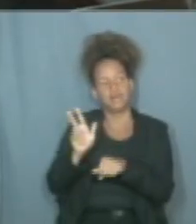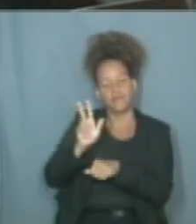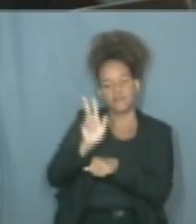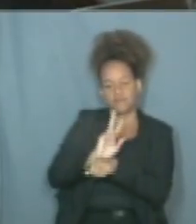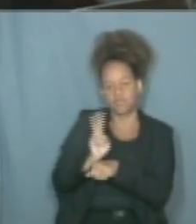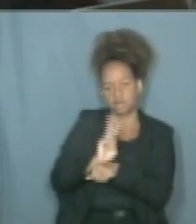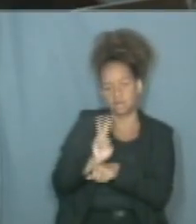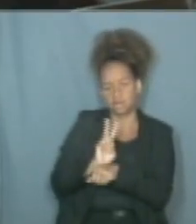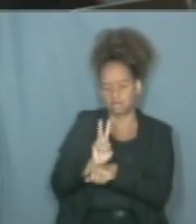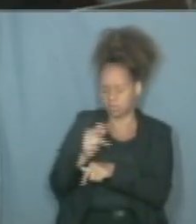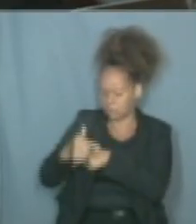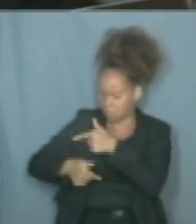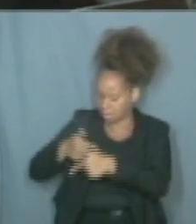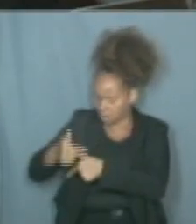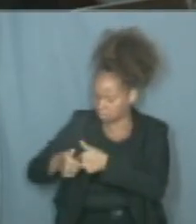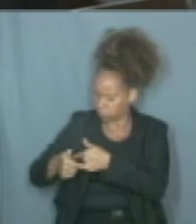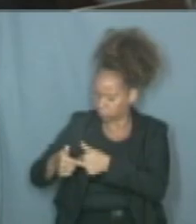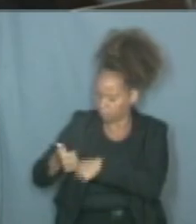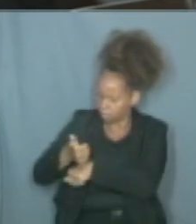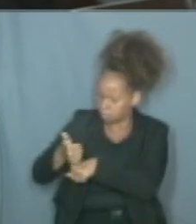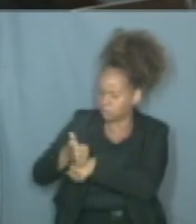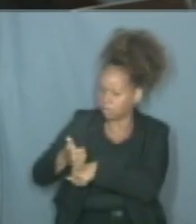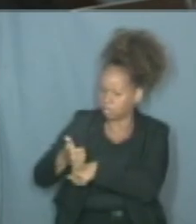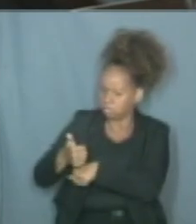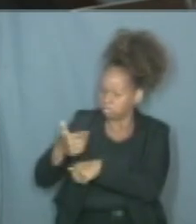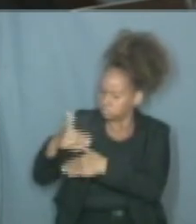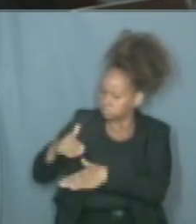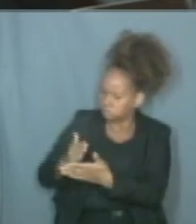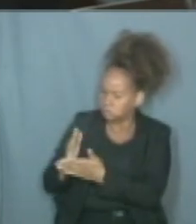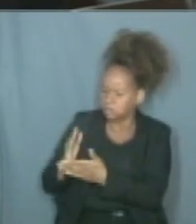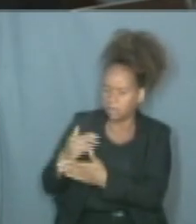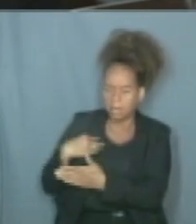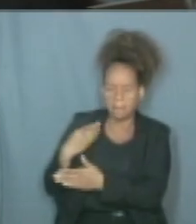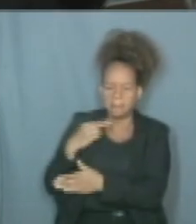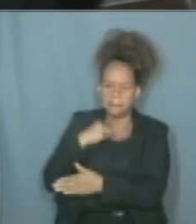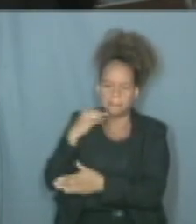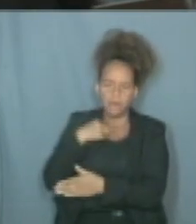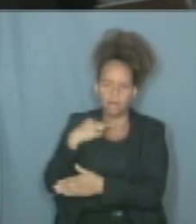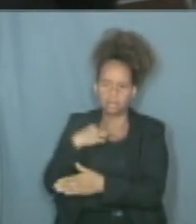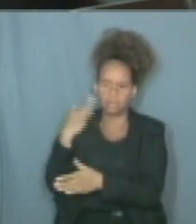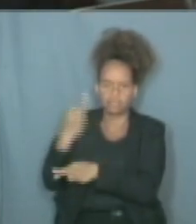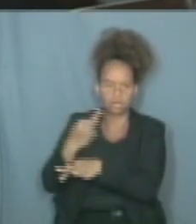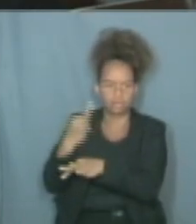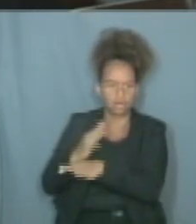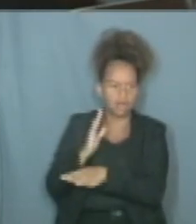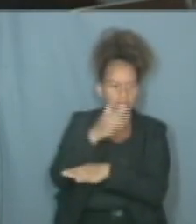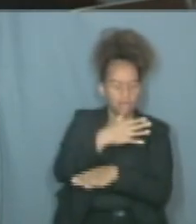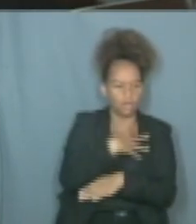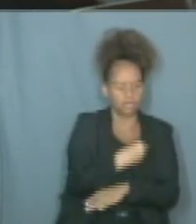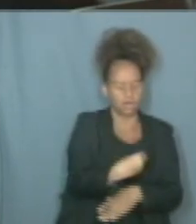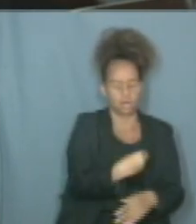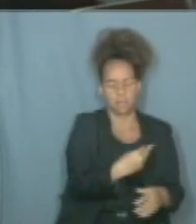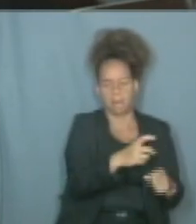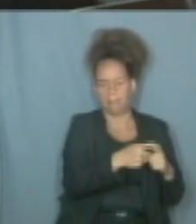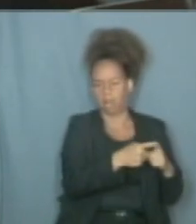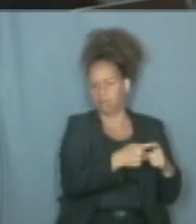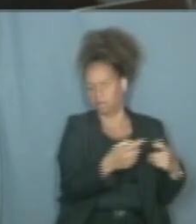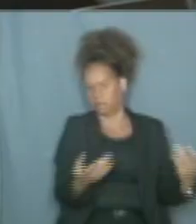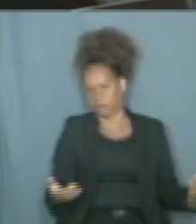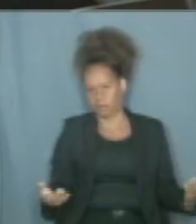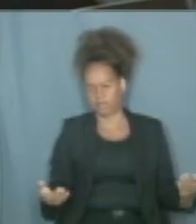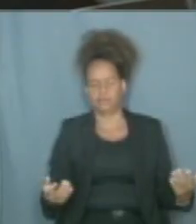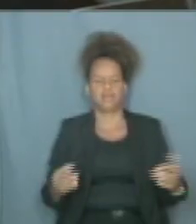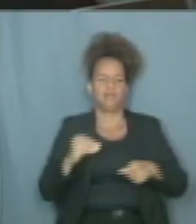mãe servidora possa também cuidar do seu filho. Na hora que leva, não pode estar levando falta. Isso é o maior absurdo, é um cúmulo, né, de falta